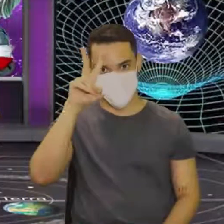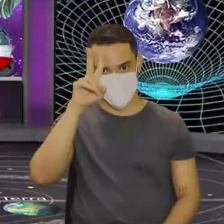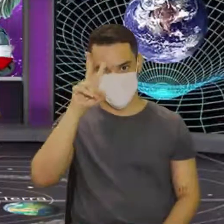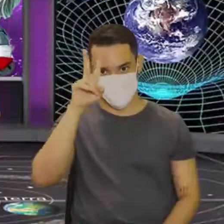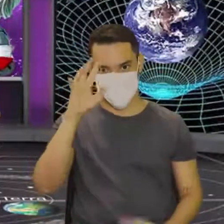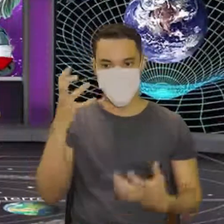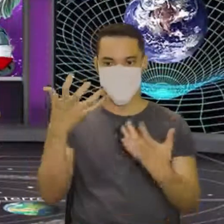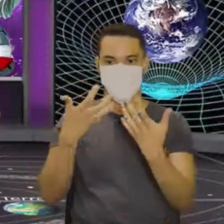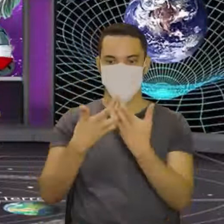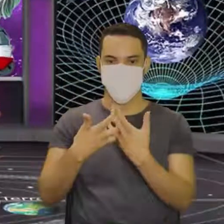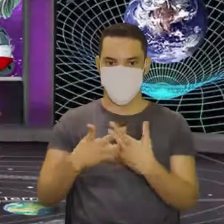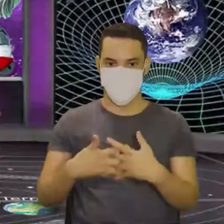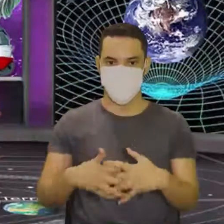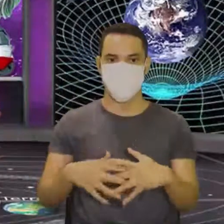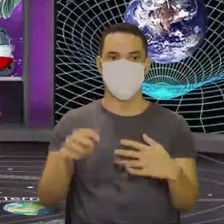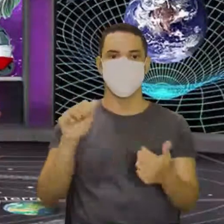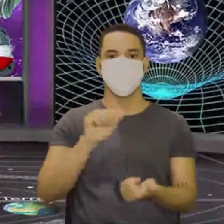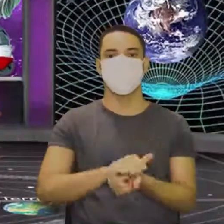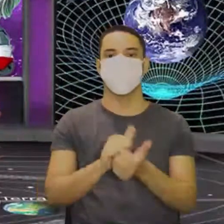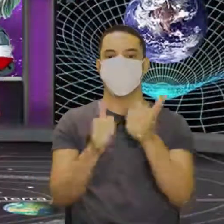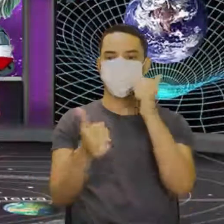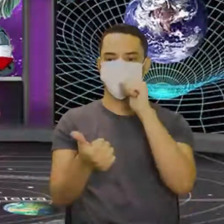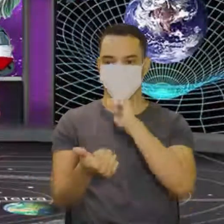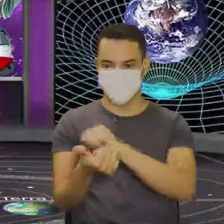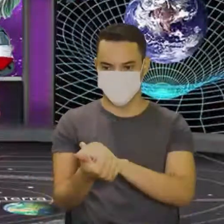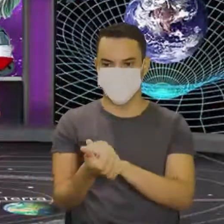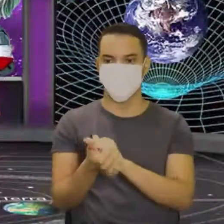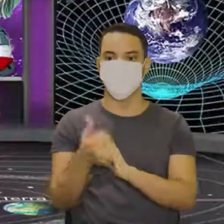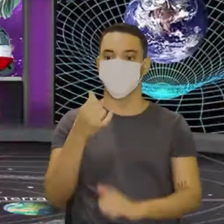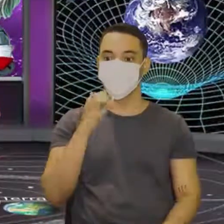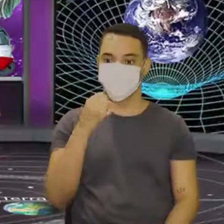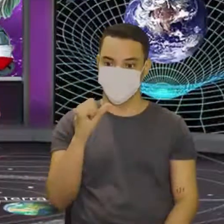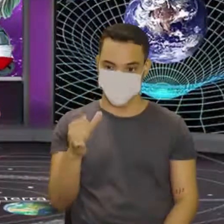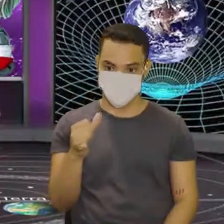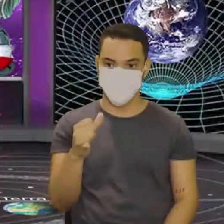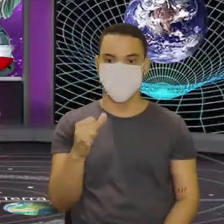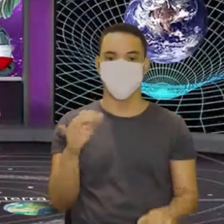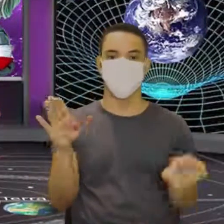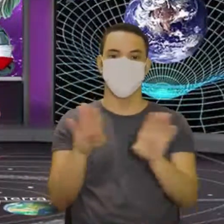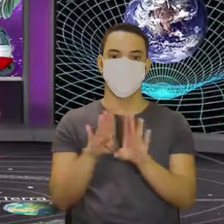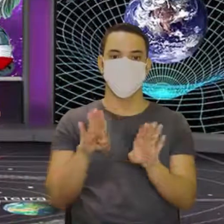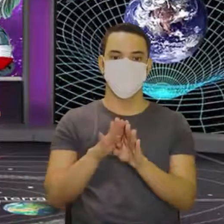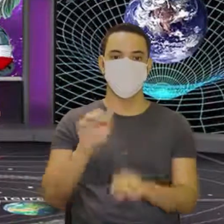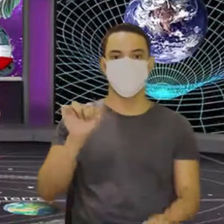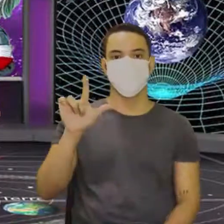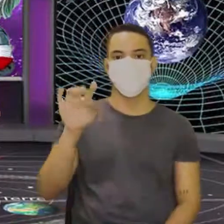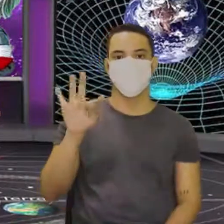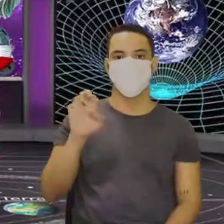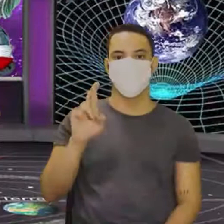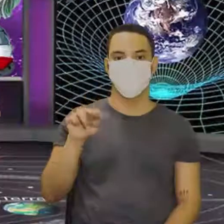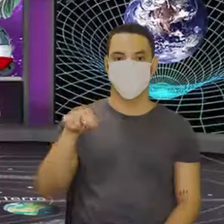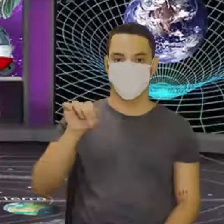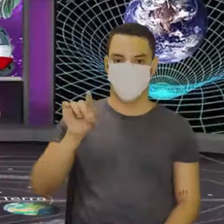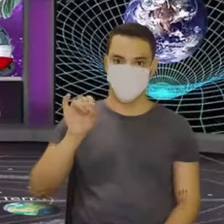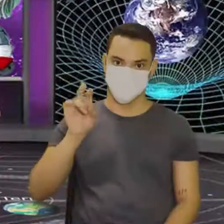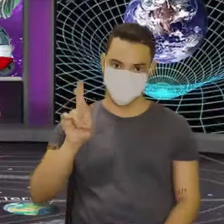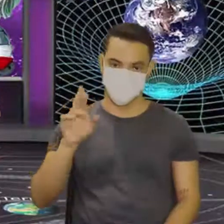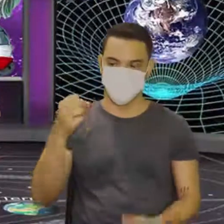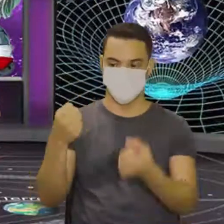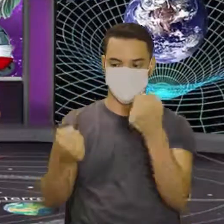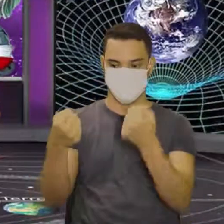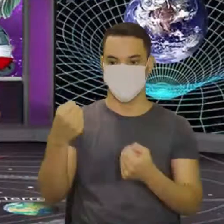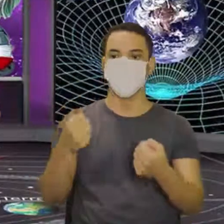mecânico? Ele converte energia mecânica em energia elétrica. Aí alternador de carro é um tipo de gerador mecânico,